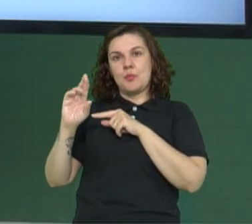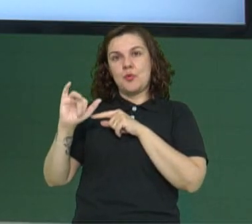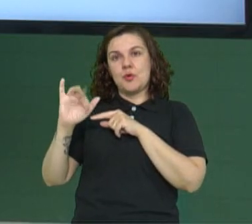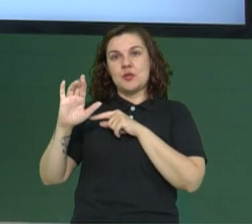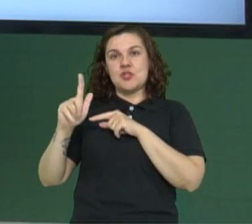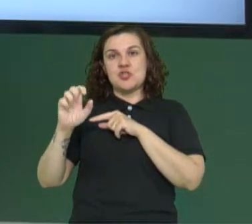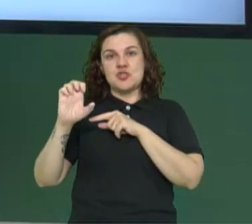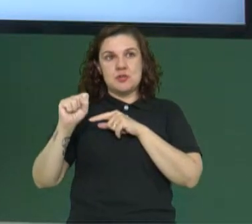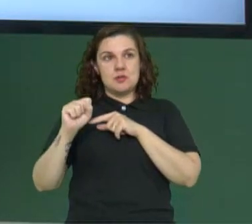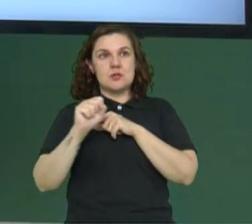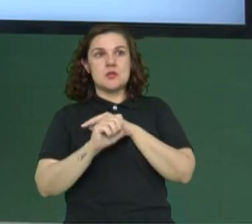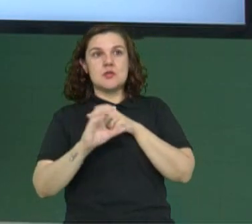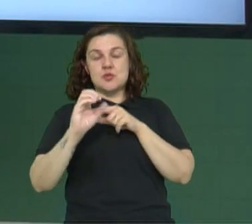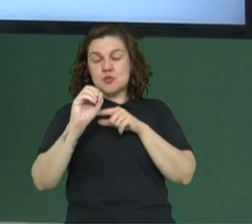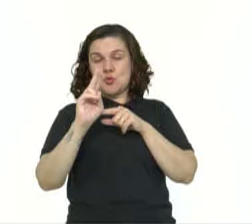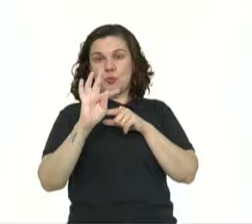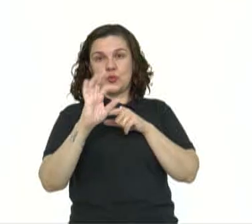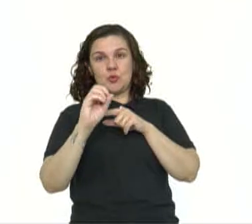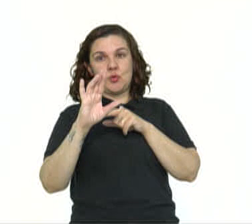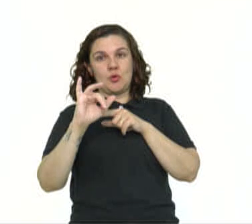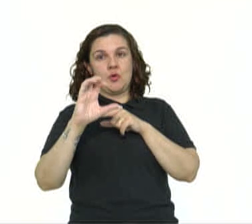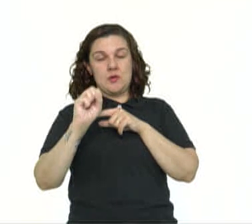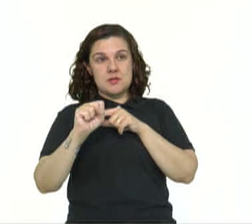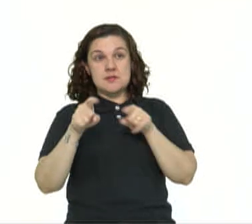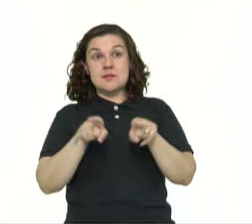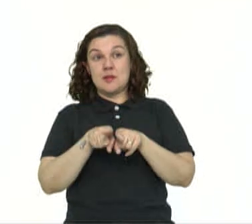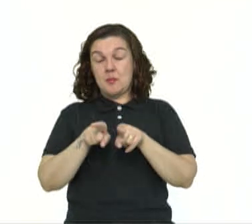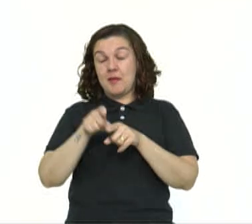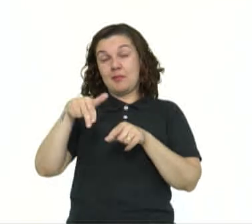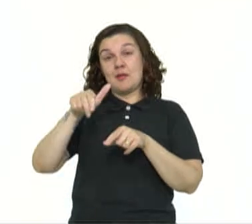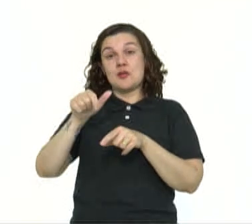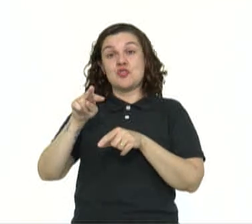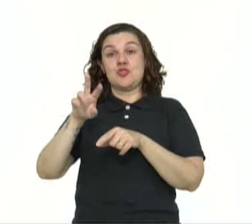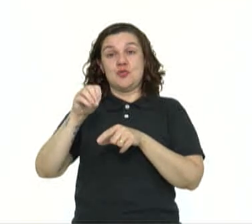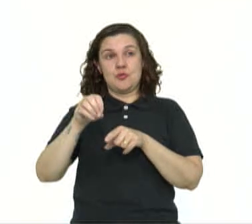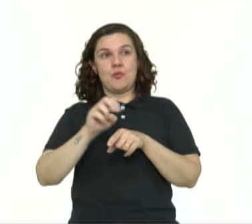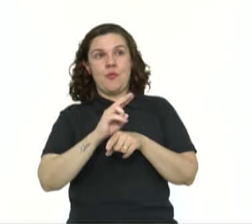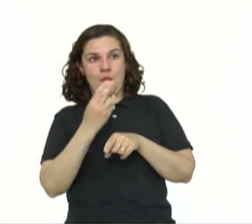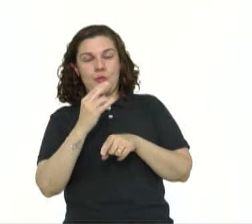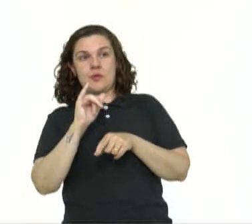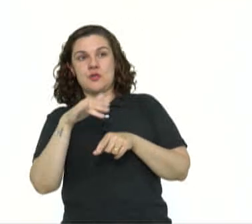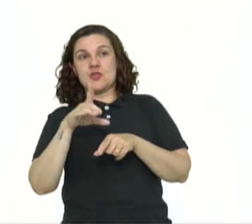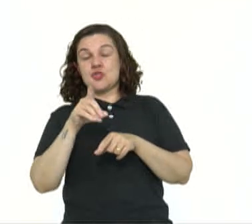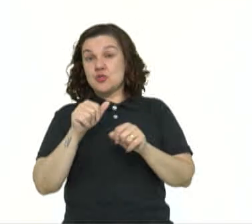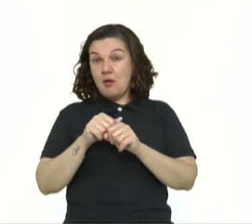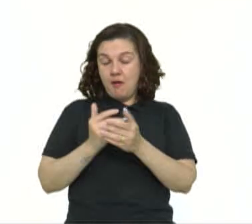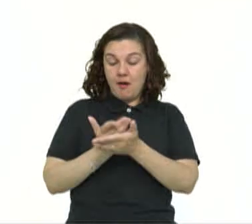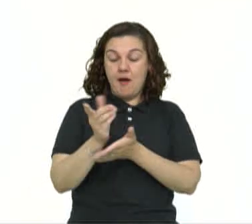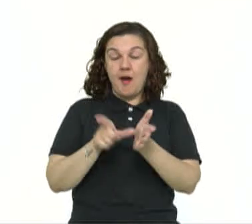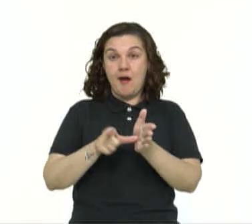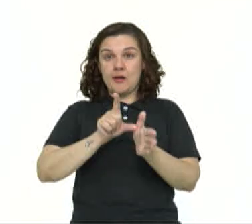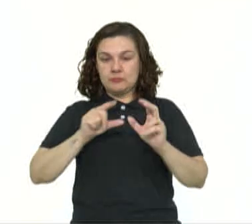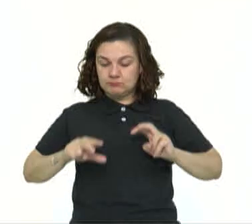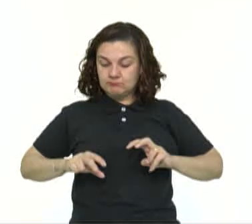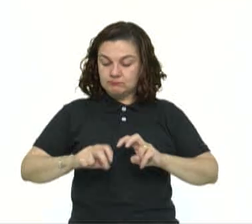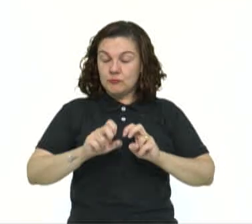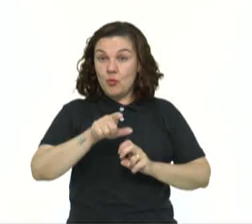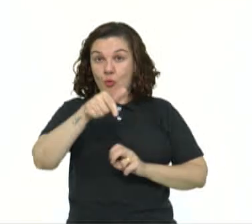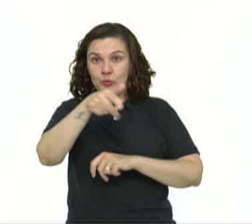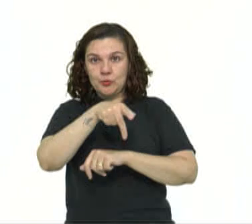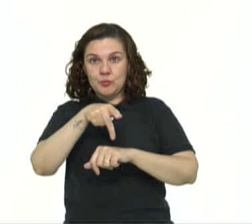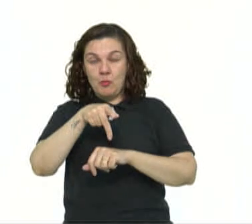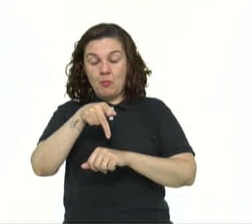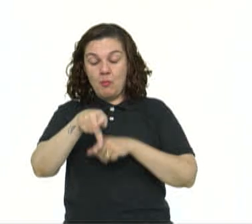octones, nativos e indígenas que viviam numa área geográfica antes da sua colonização por outro